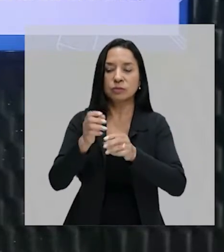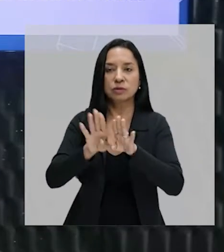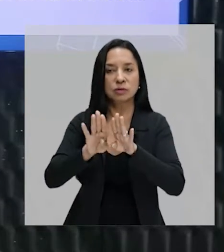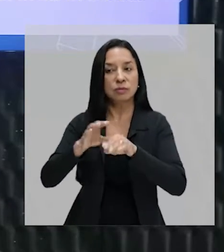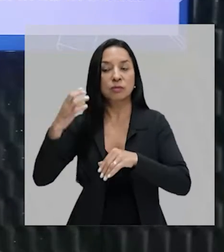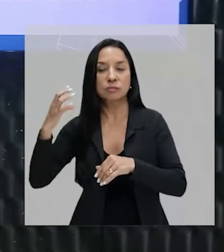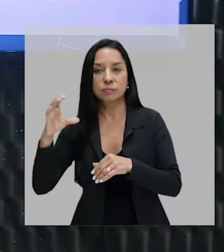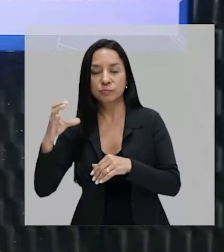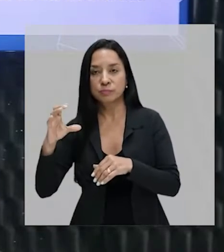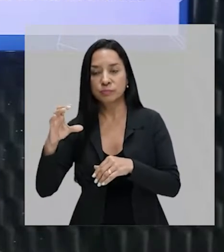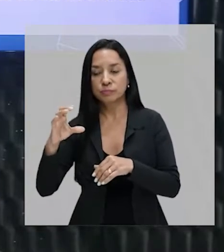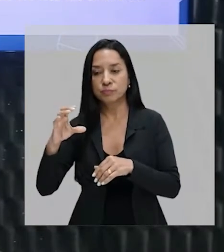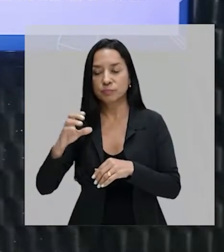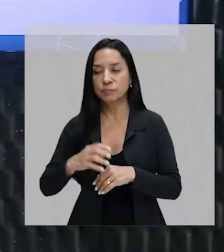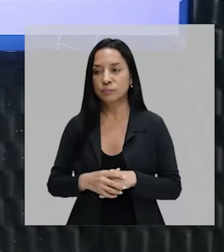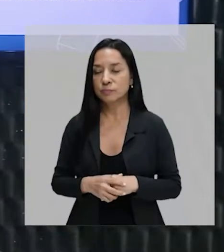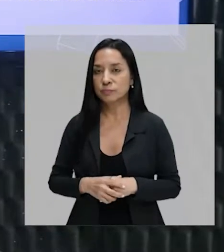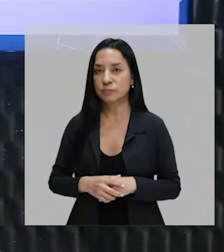científicos